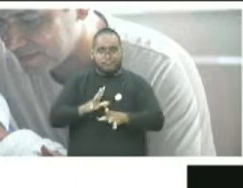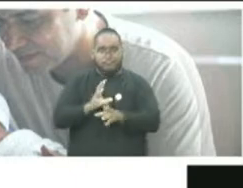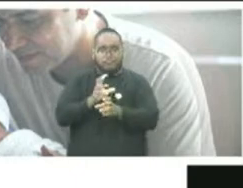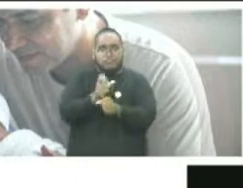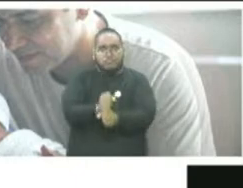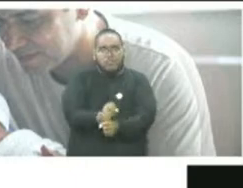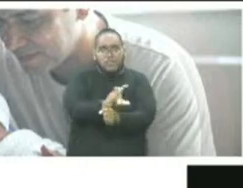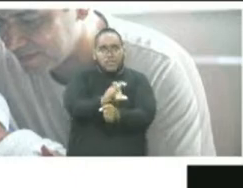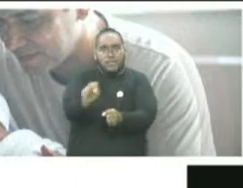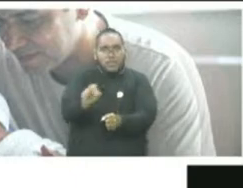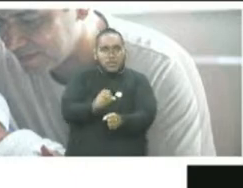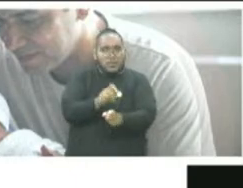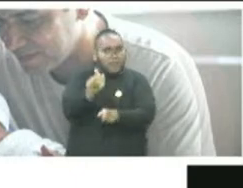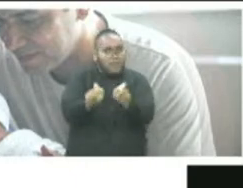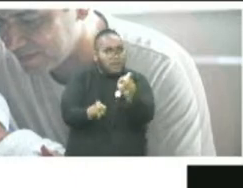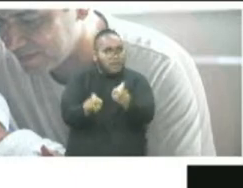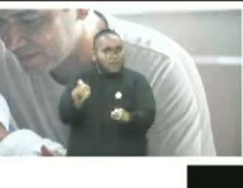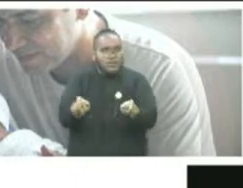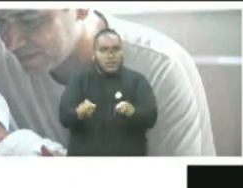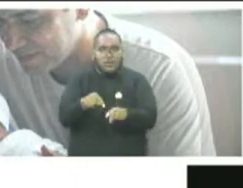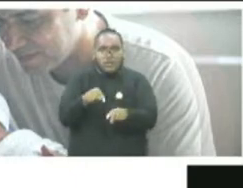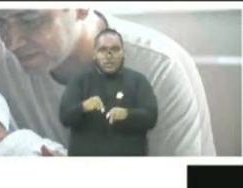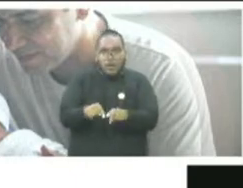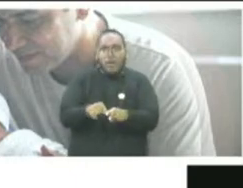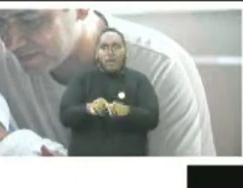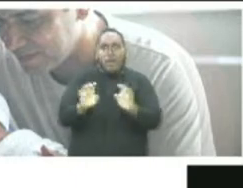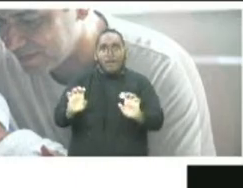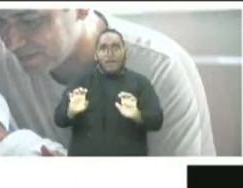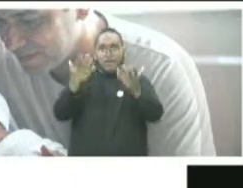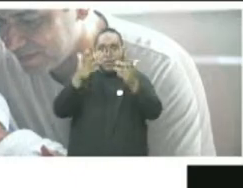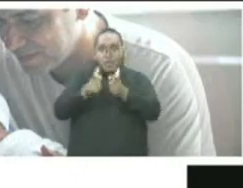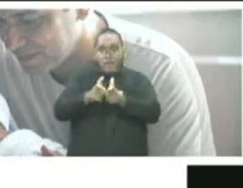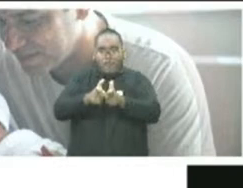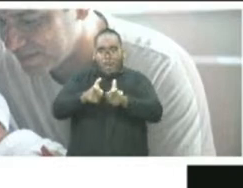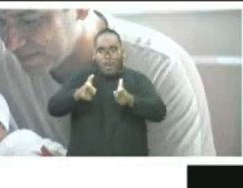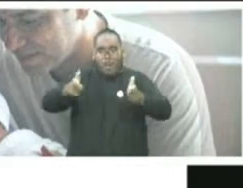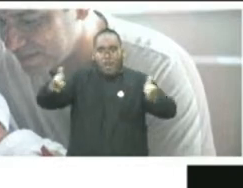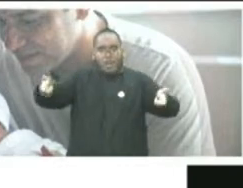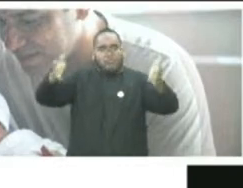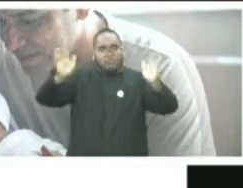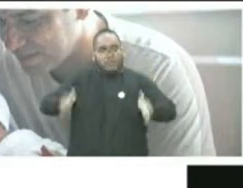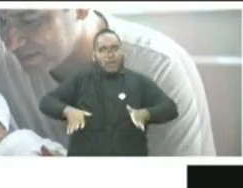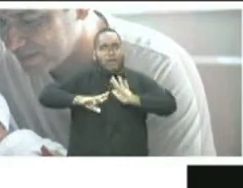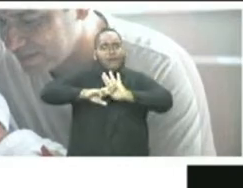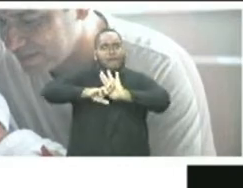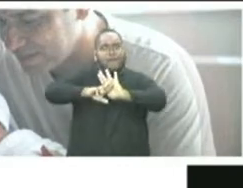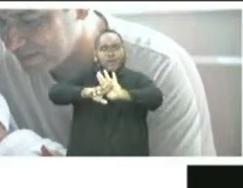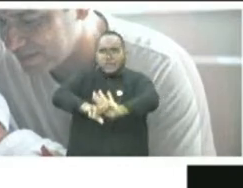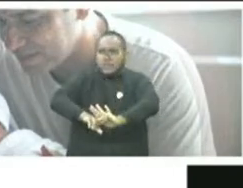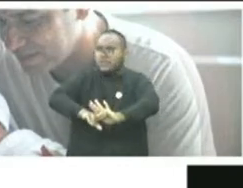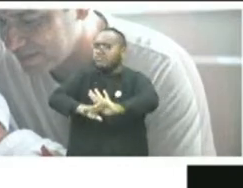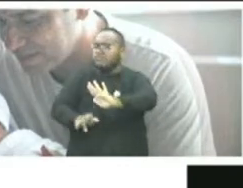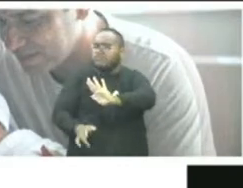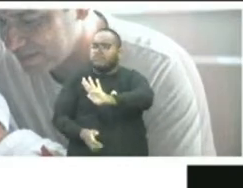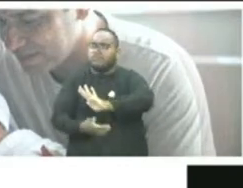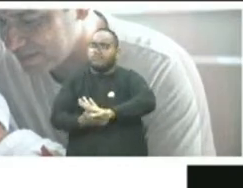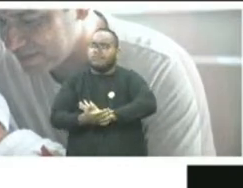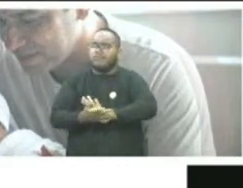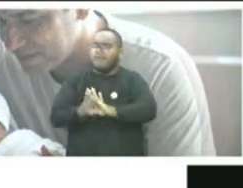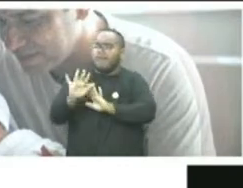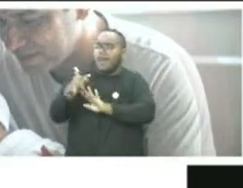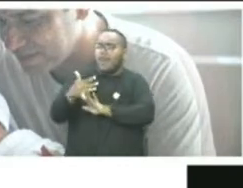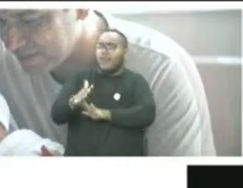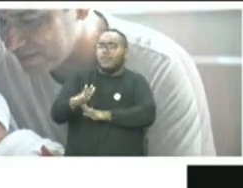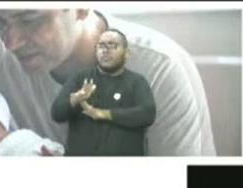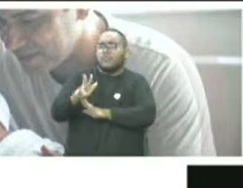vem crescendo muito. Já tivemos representações de cerca de 50 a